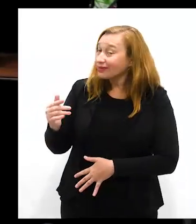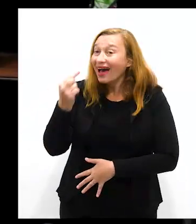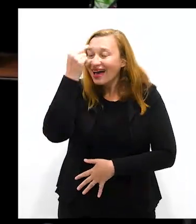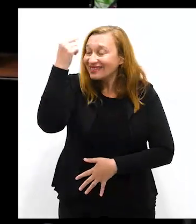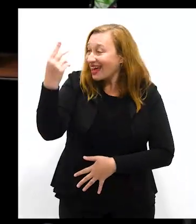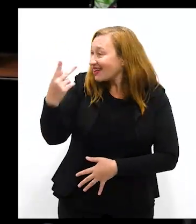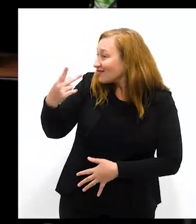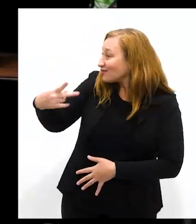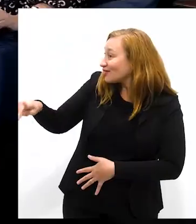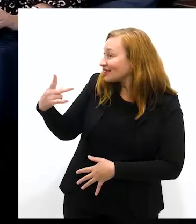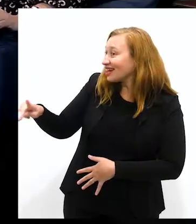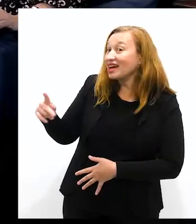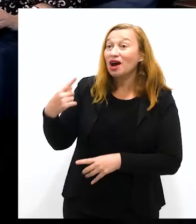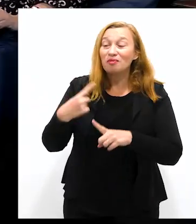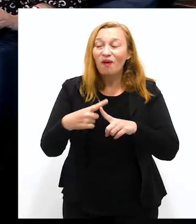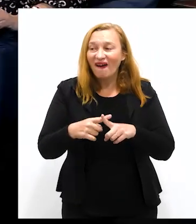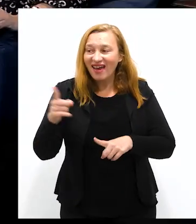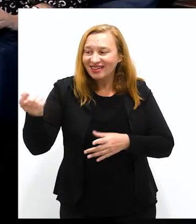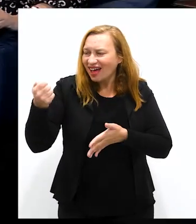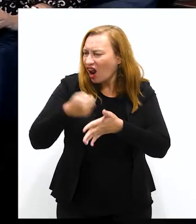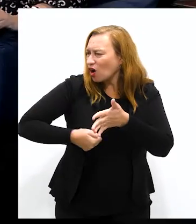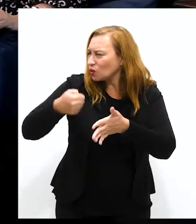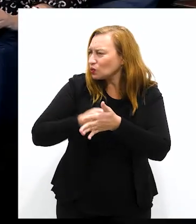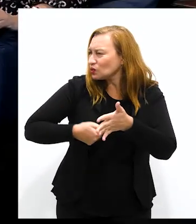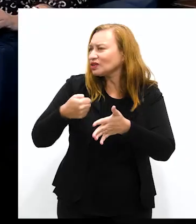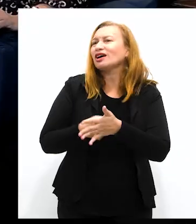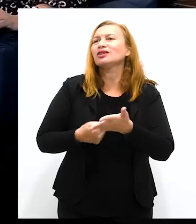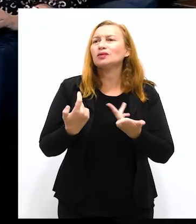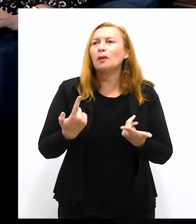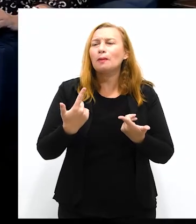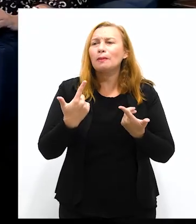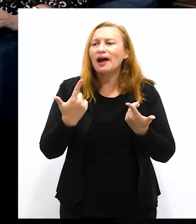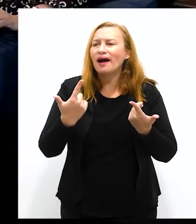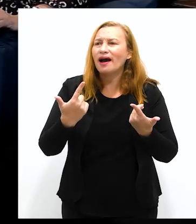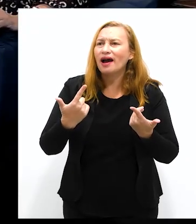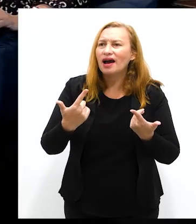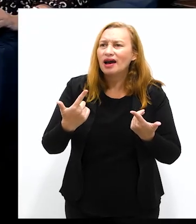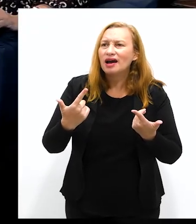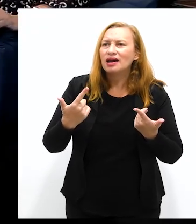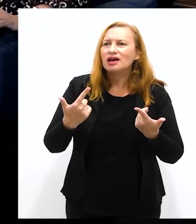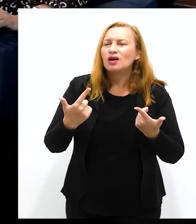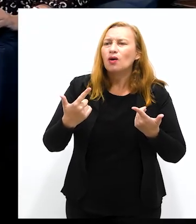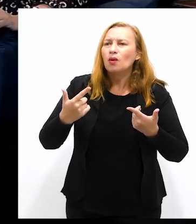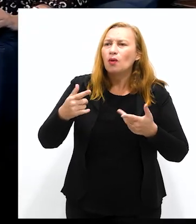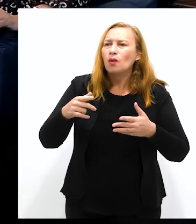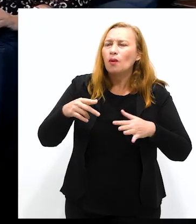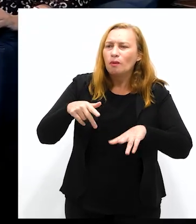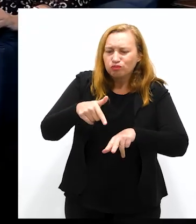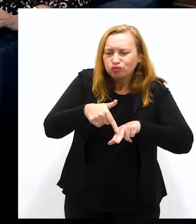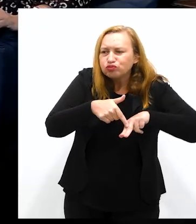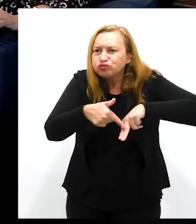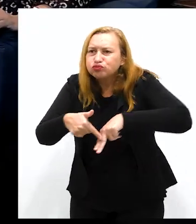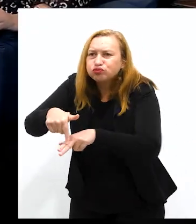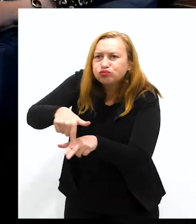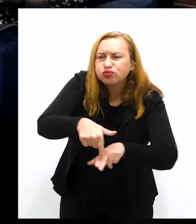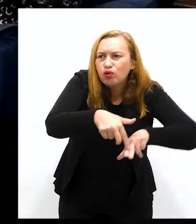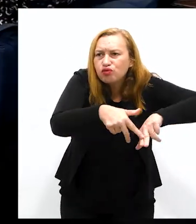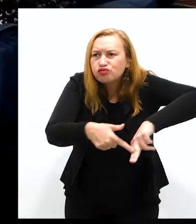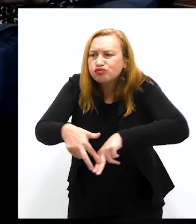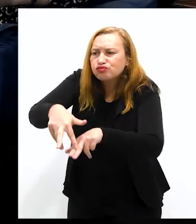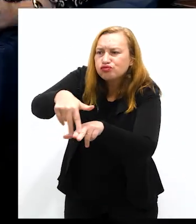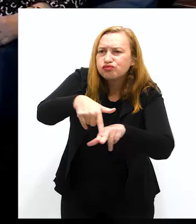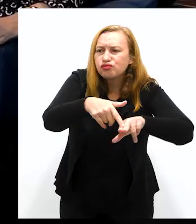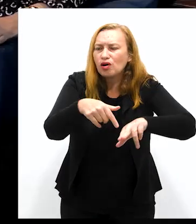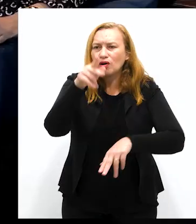Ele até providenciou porque ele está tudo. lá lutando para beatificar o padre que era surfista, né? Então ele está